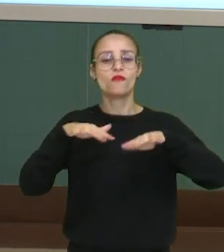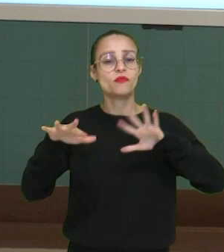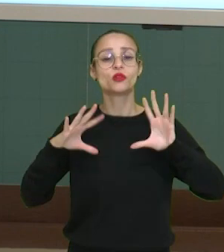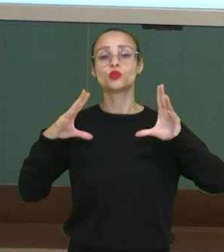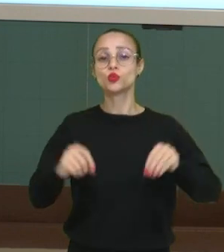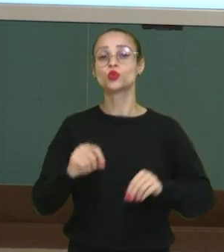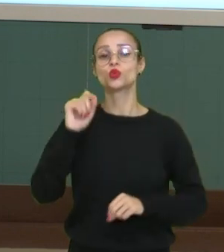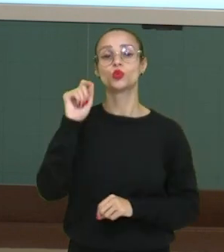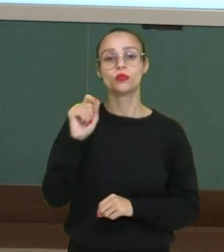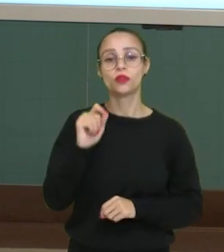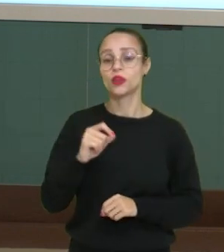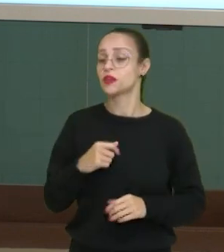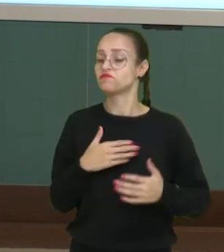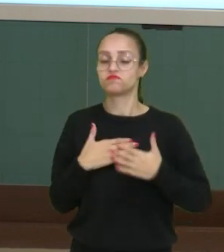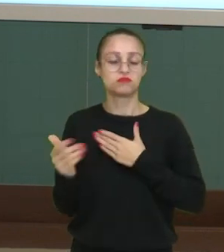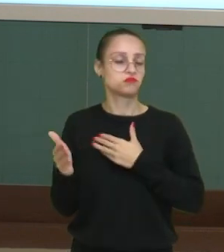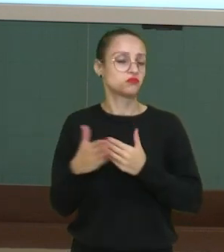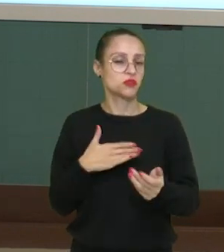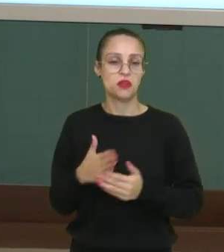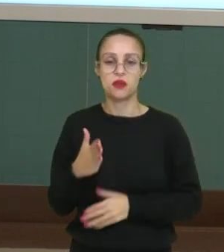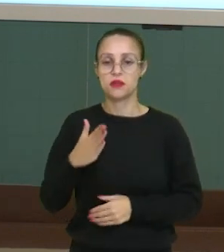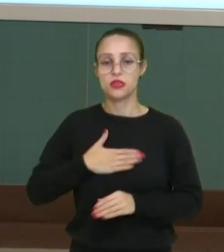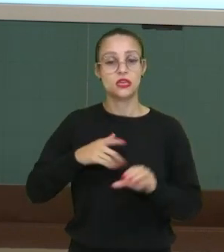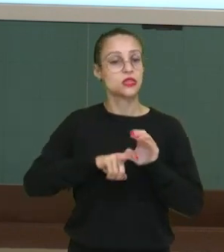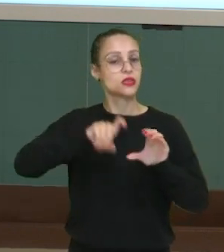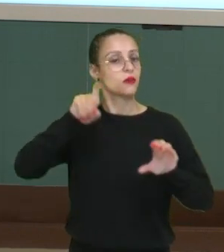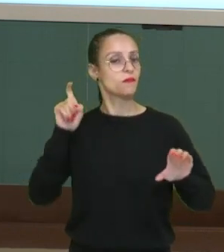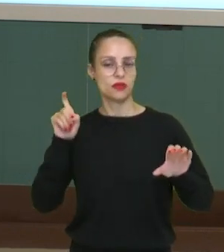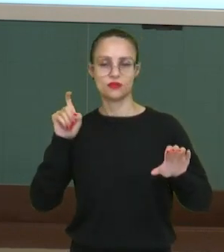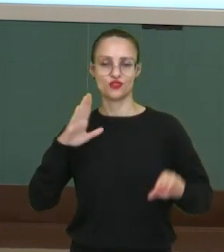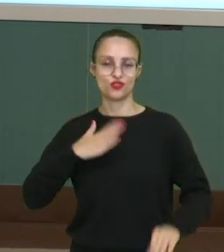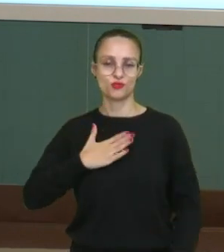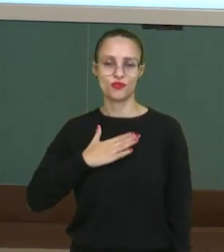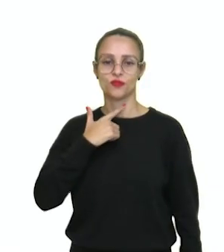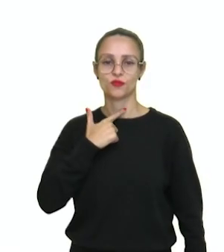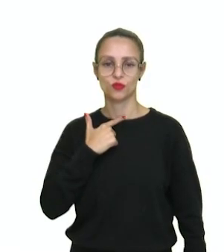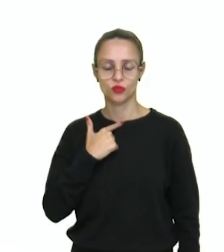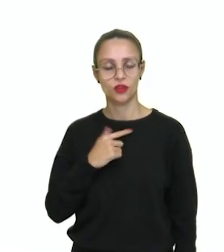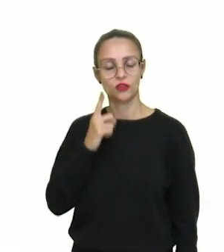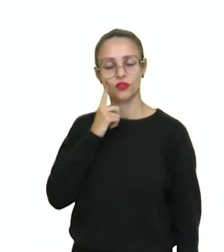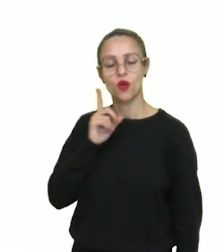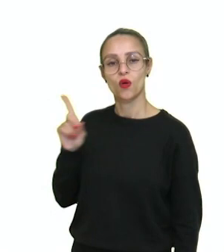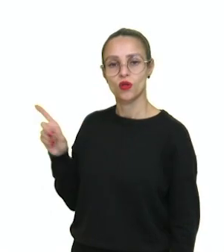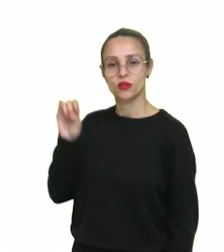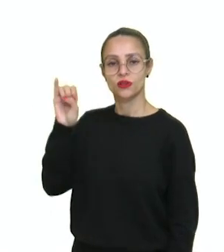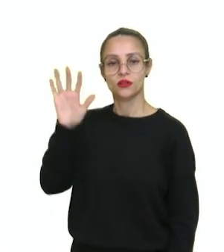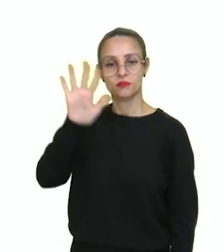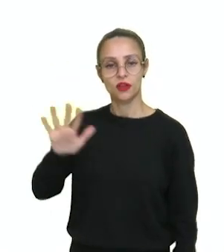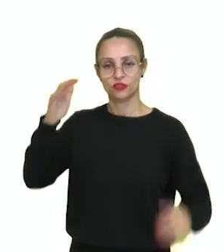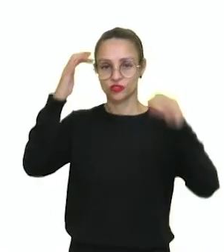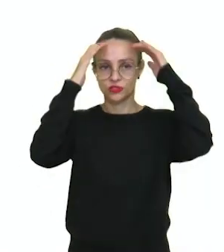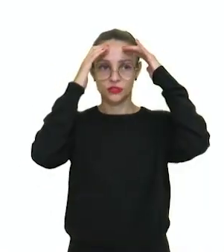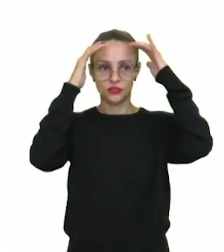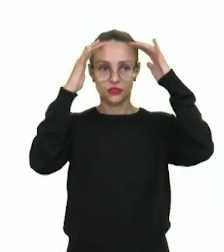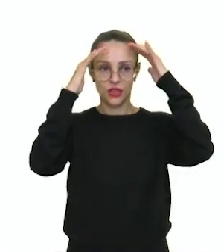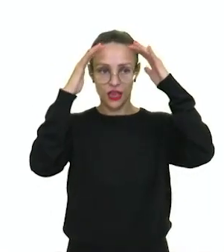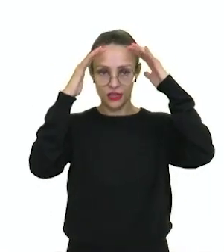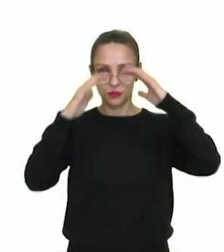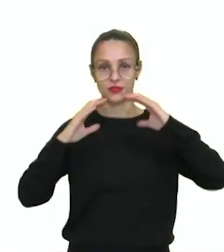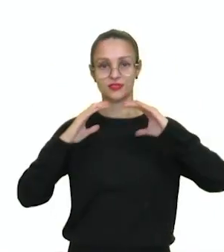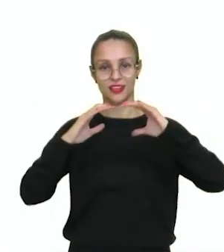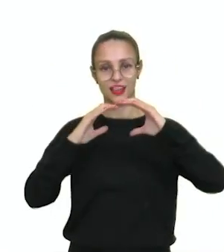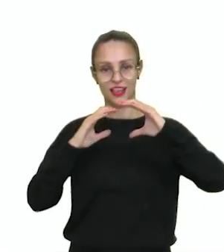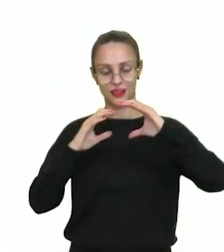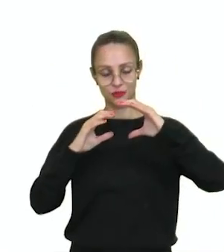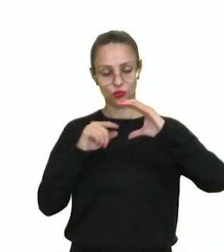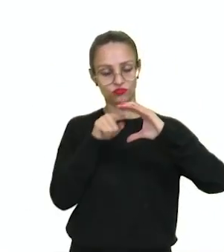isso independente da nossa vontade. Então, aqui nós temos uma representação do cérebro, do cerebelo e